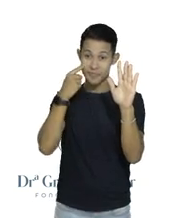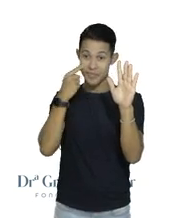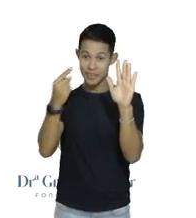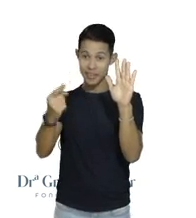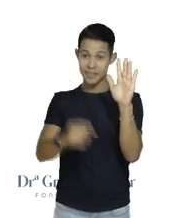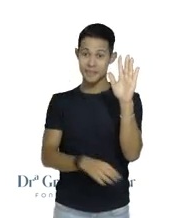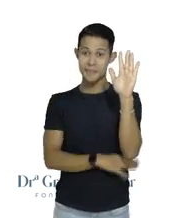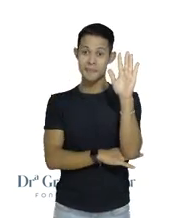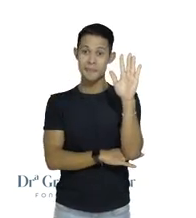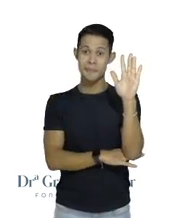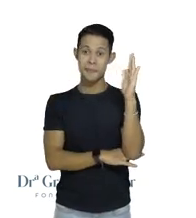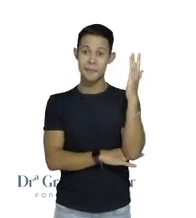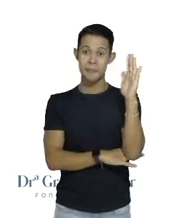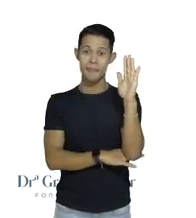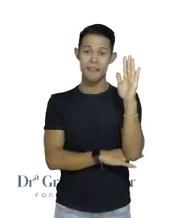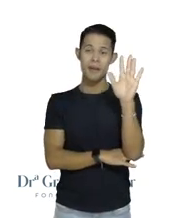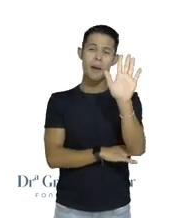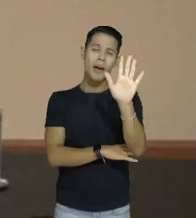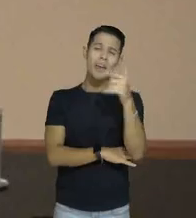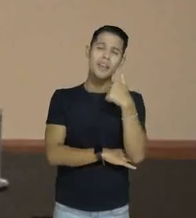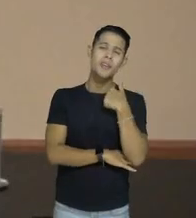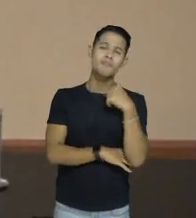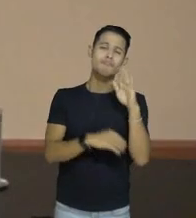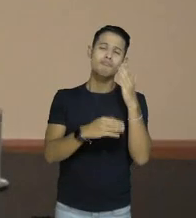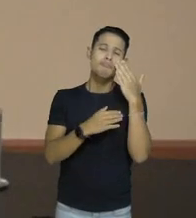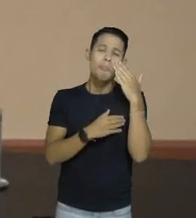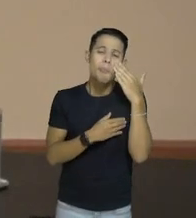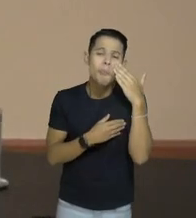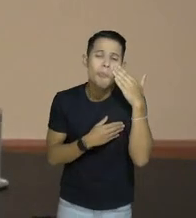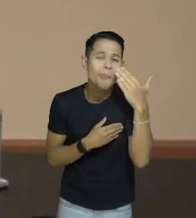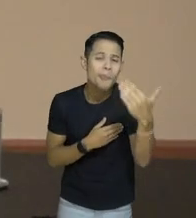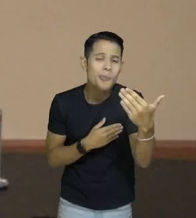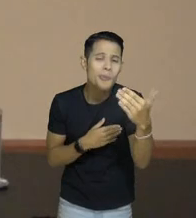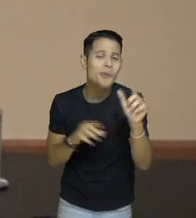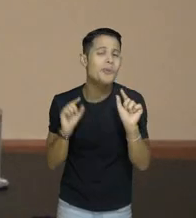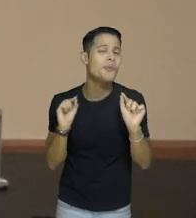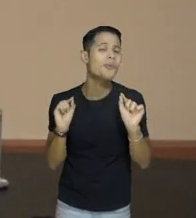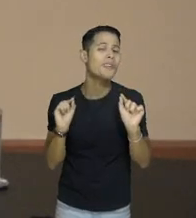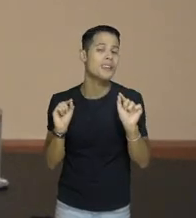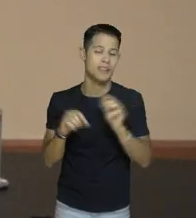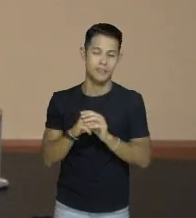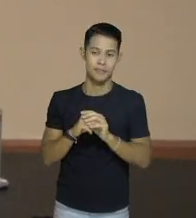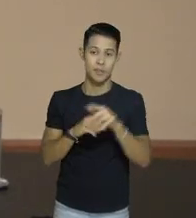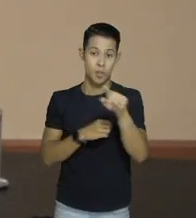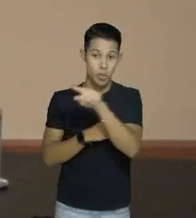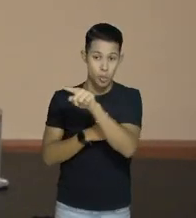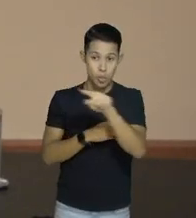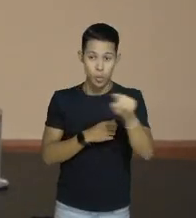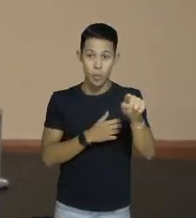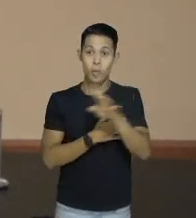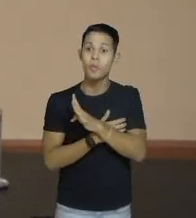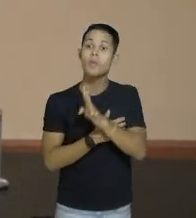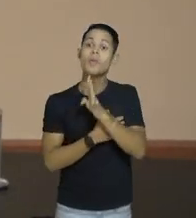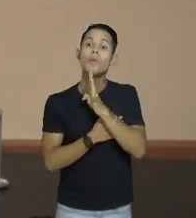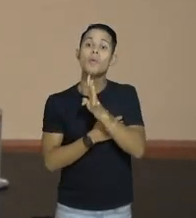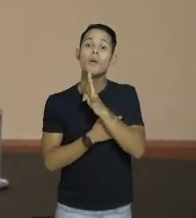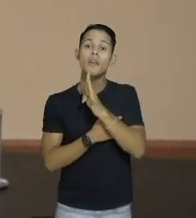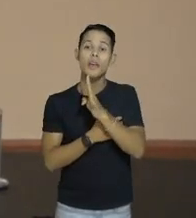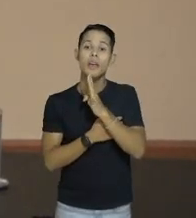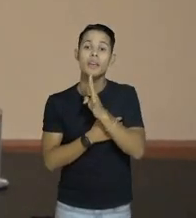O que que eu quero trazer para vocês? Quando a gente conhece o que... com que